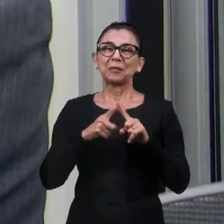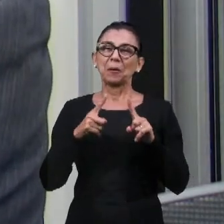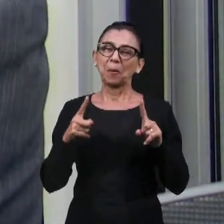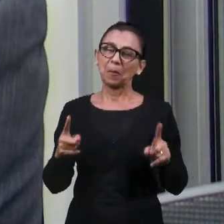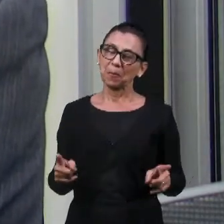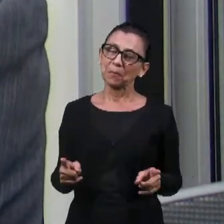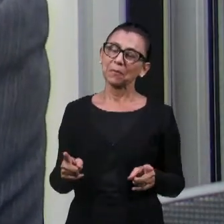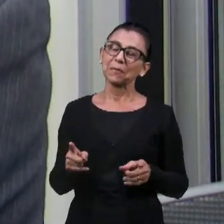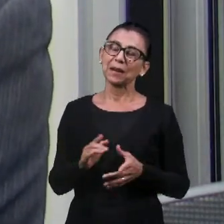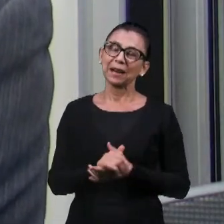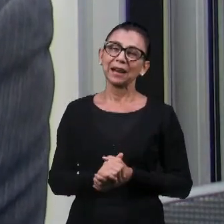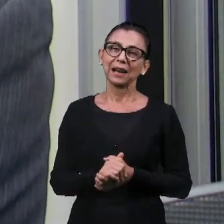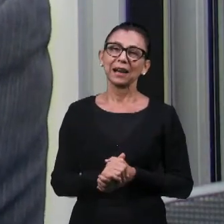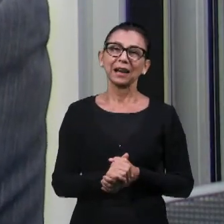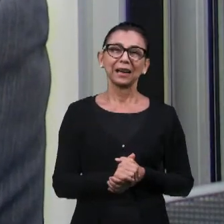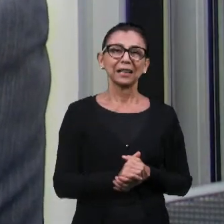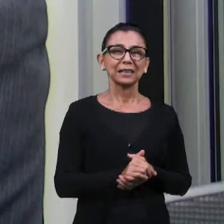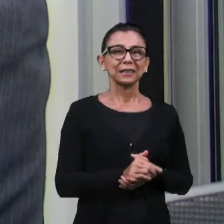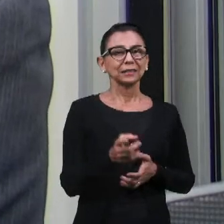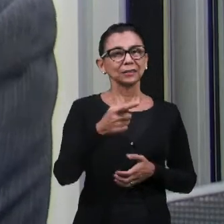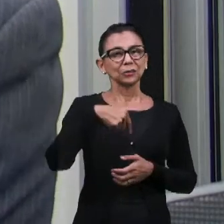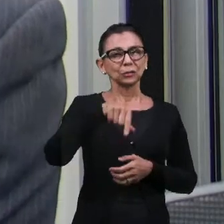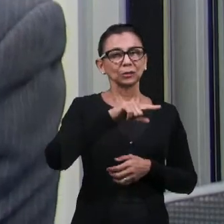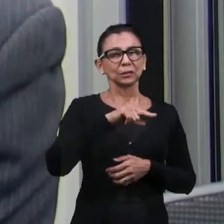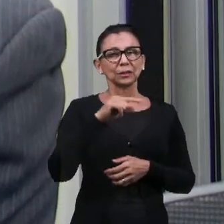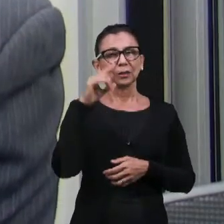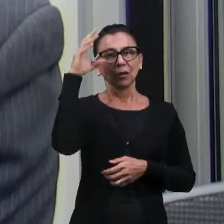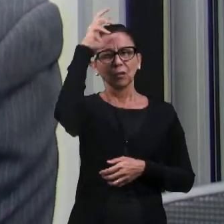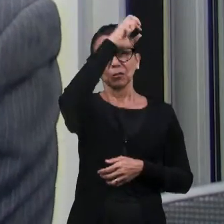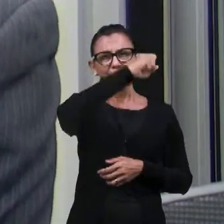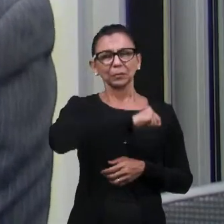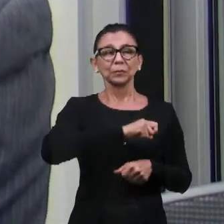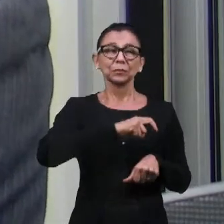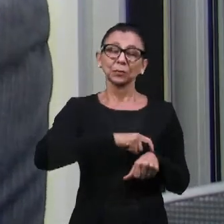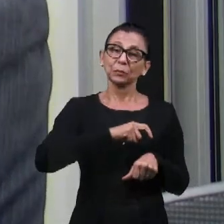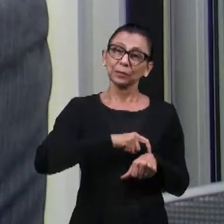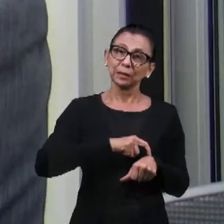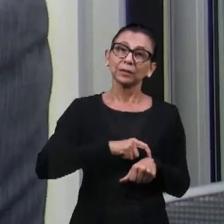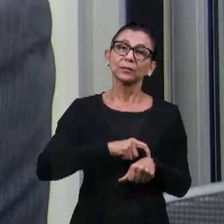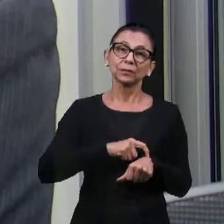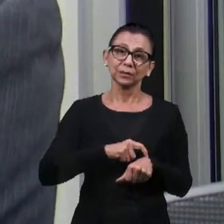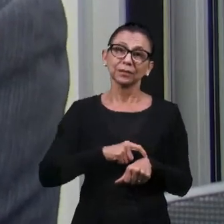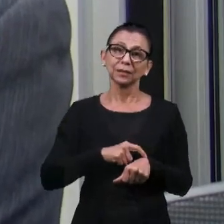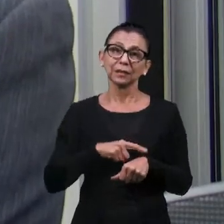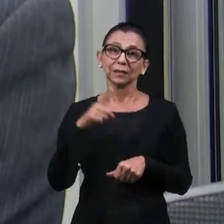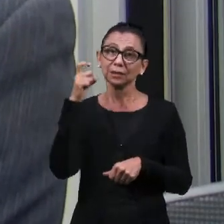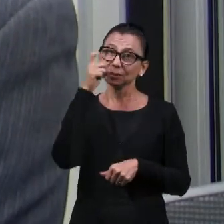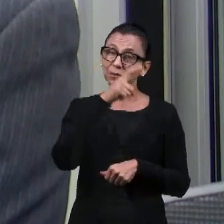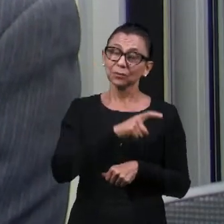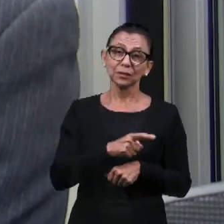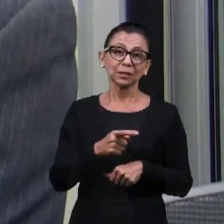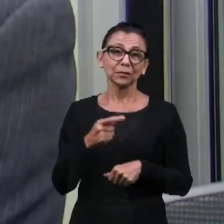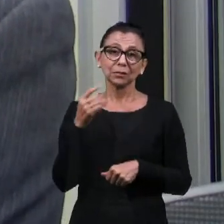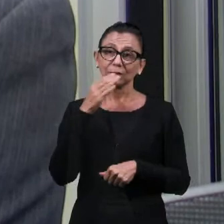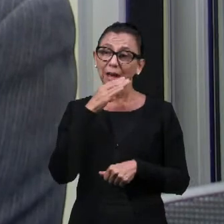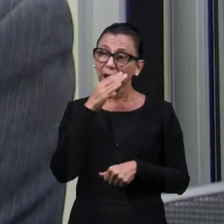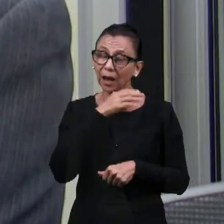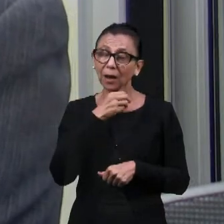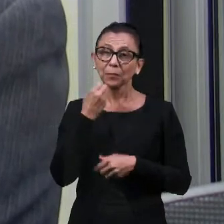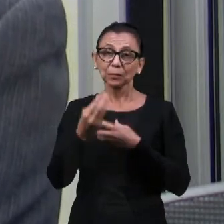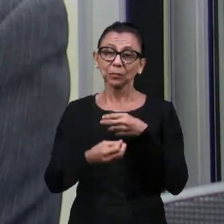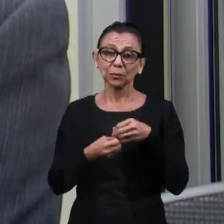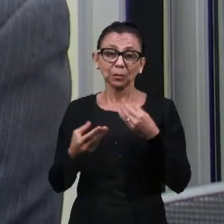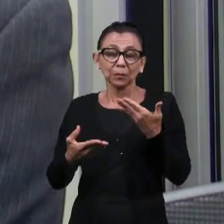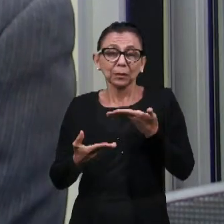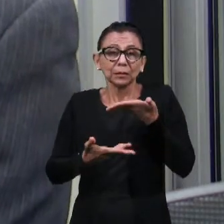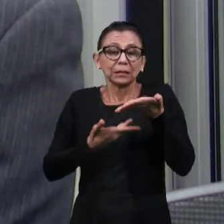sempre compreendendo aquele momento que é uma assistência, o objetivo de uma assistência, e nós, nesse